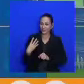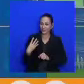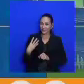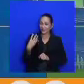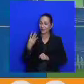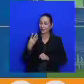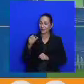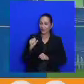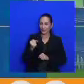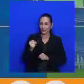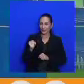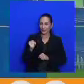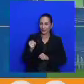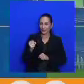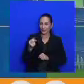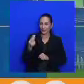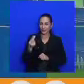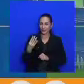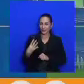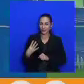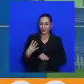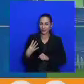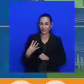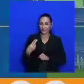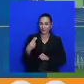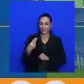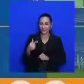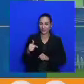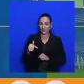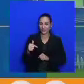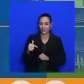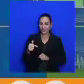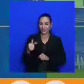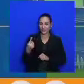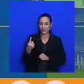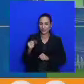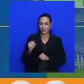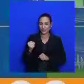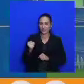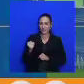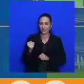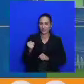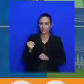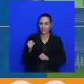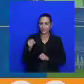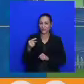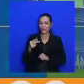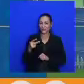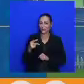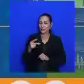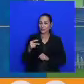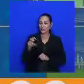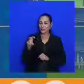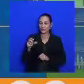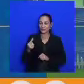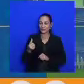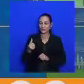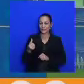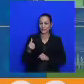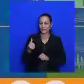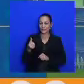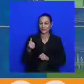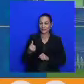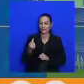14, 48, 24, 27, 18, 12,